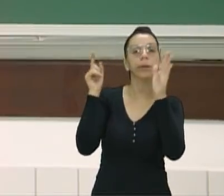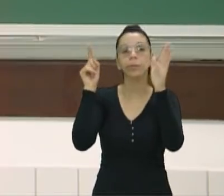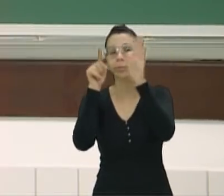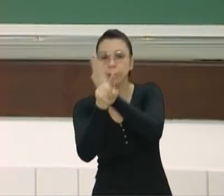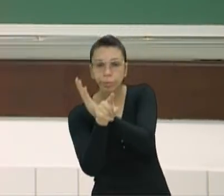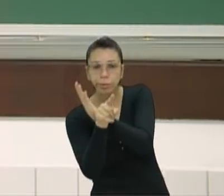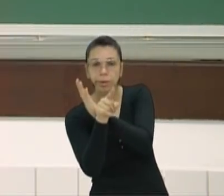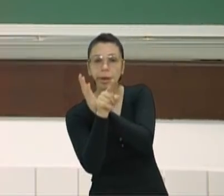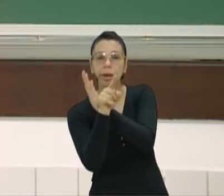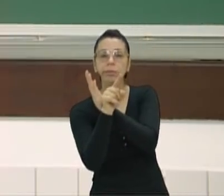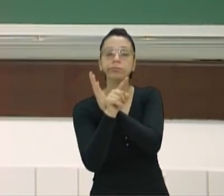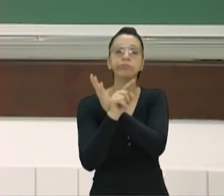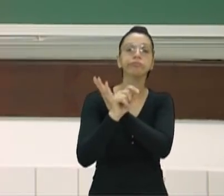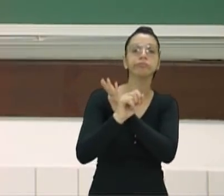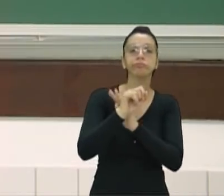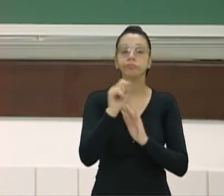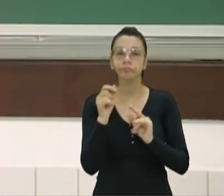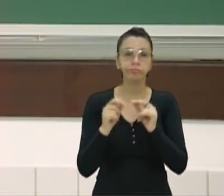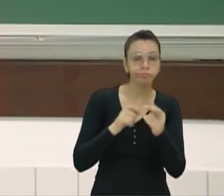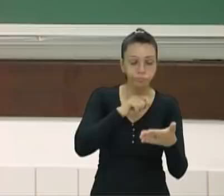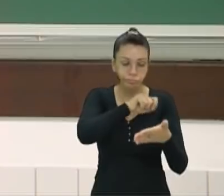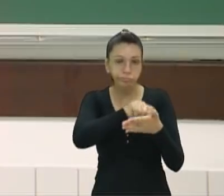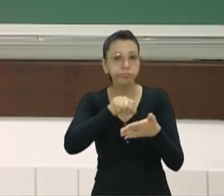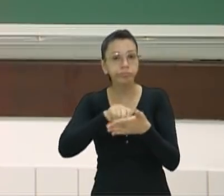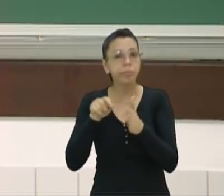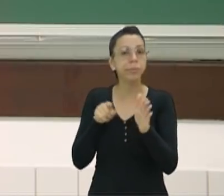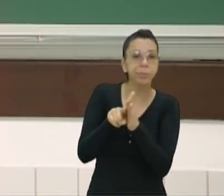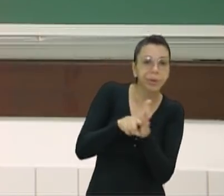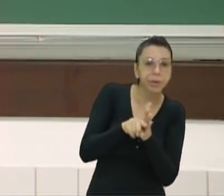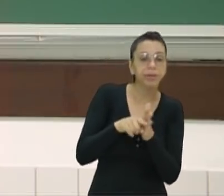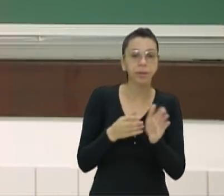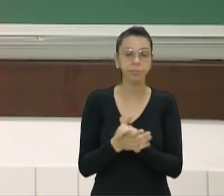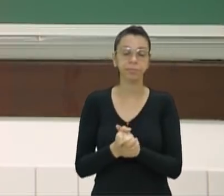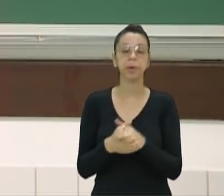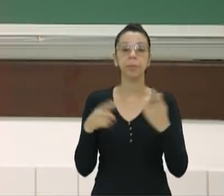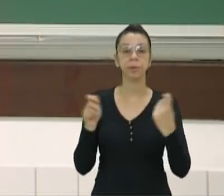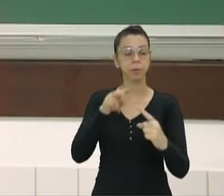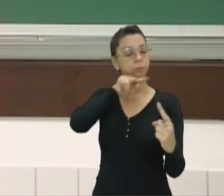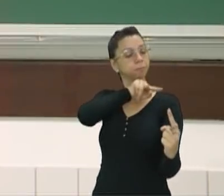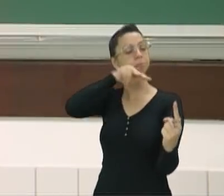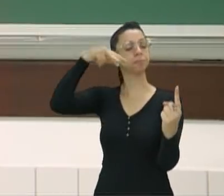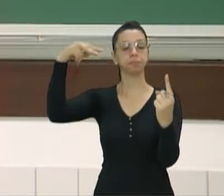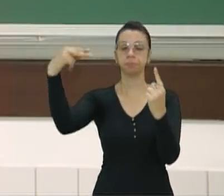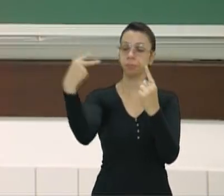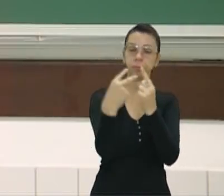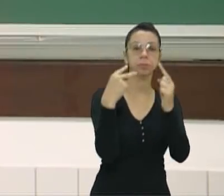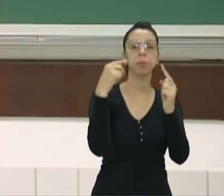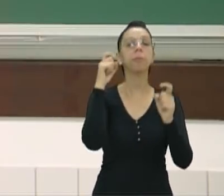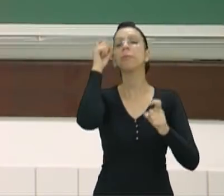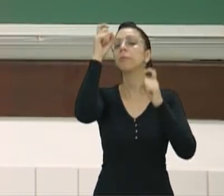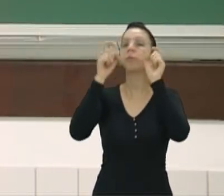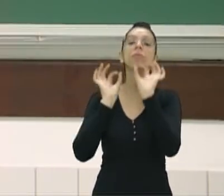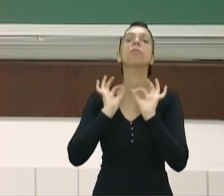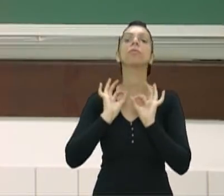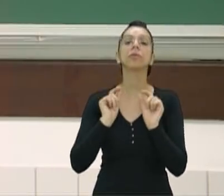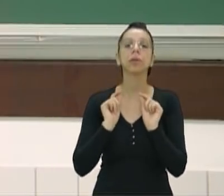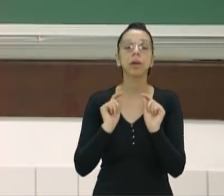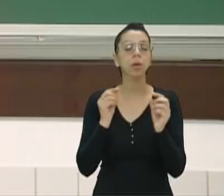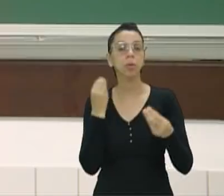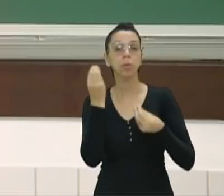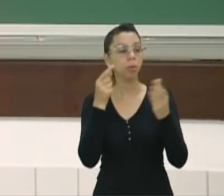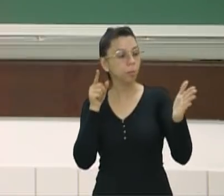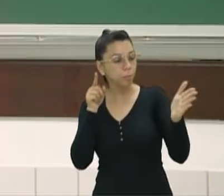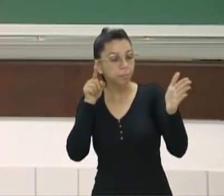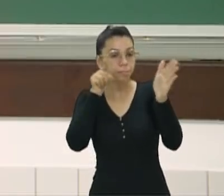parar um pouquinho, a observar essas questões, muito mais preocupado em como fazer uma pergunta,